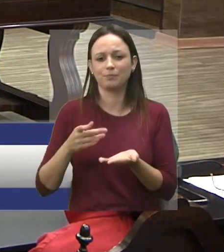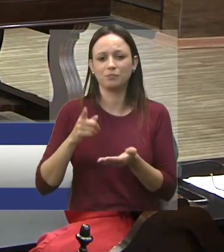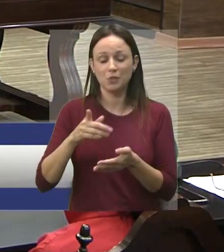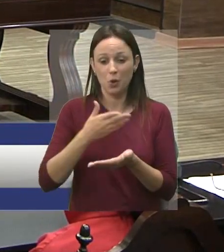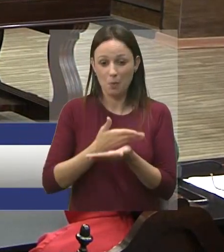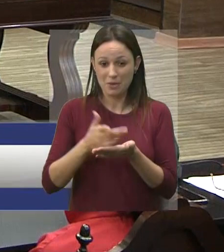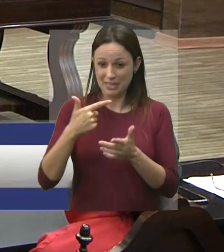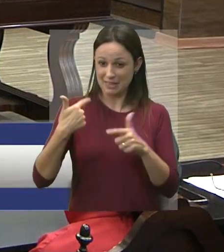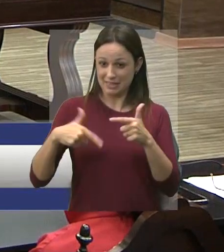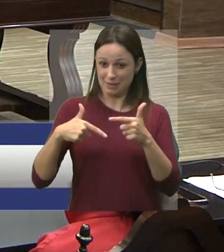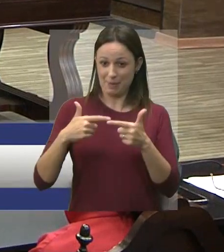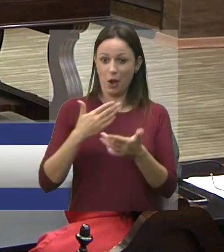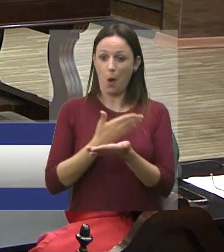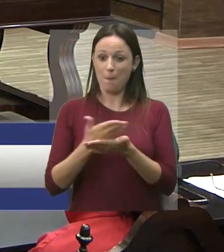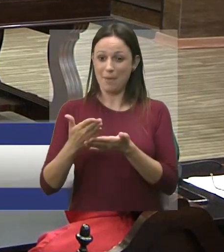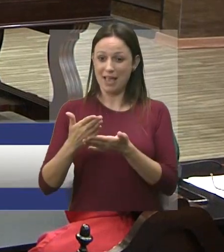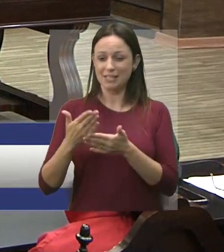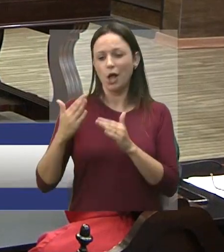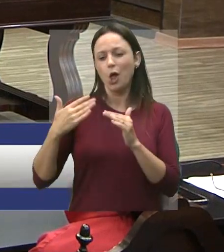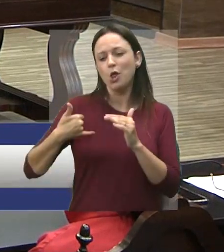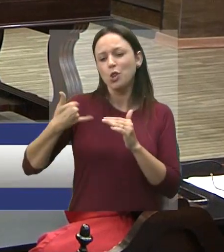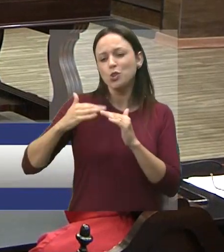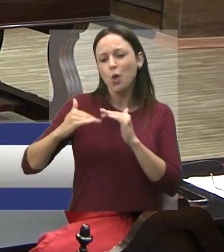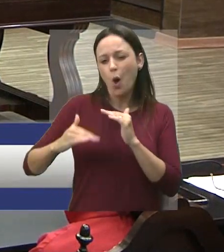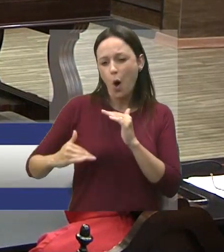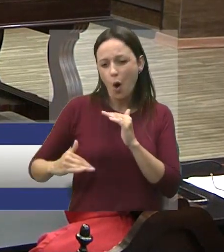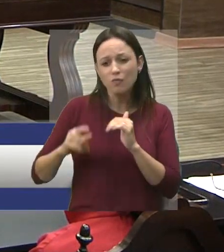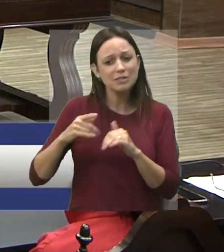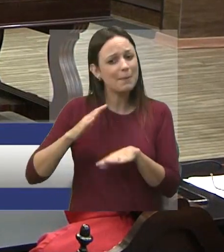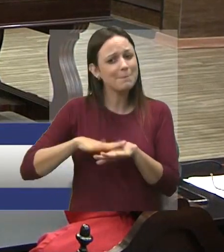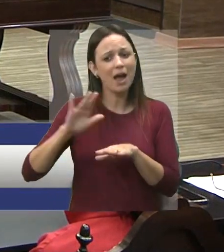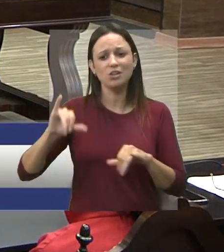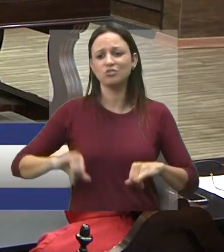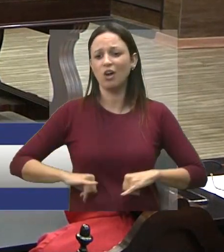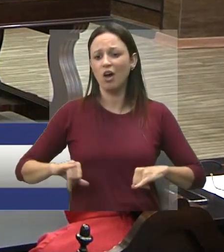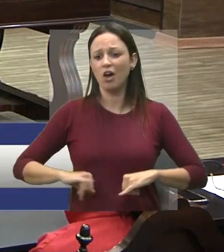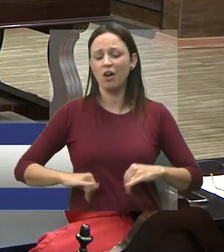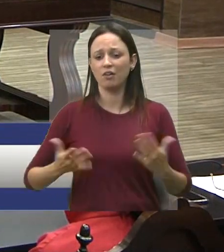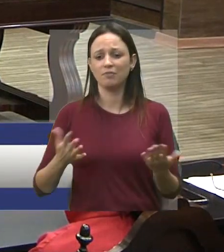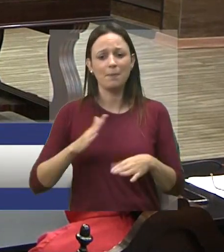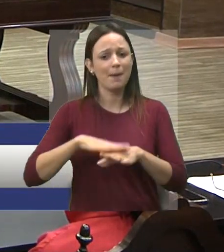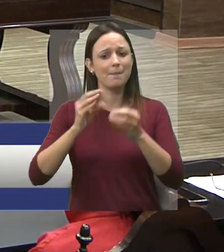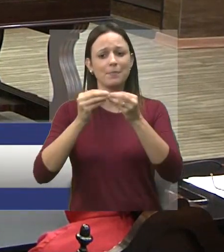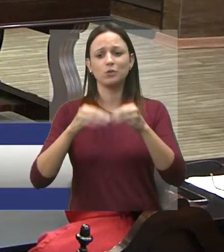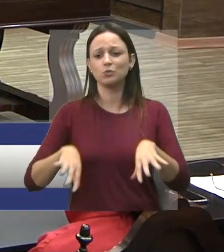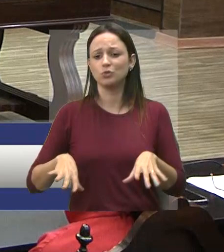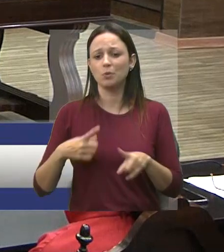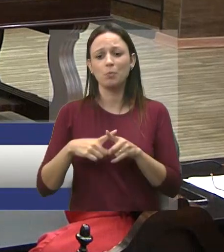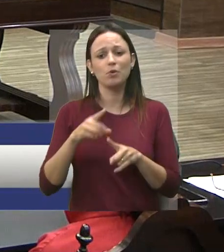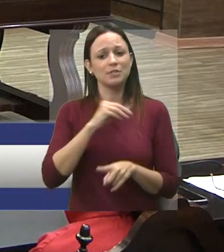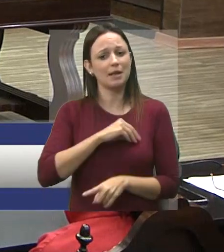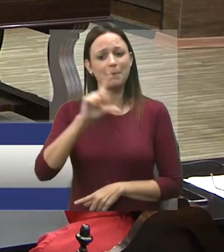trabalhou, mais você vai sofrer, mais você vai ter prejuízo, porque menos você vai